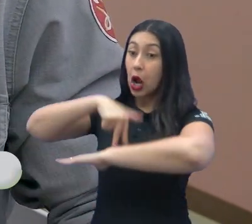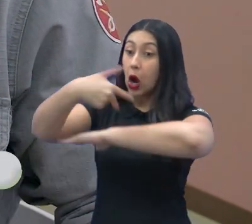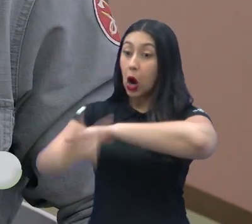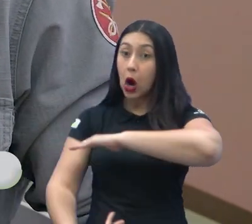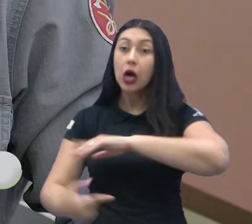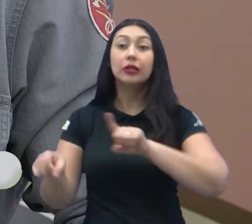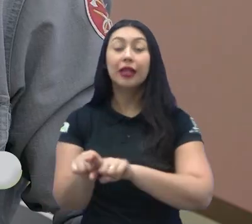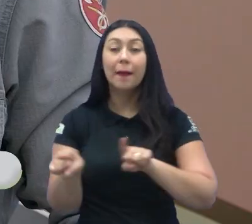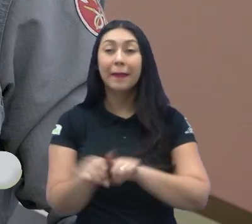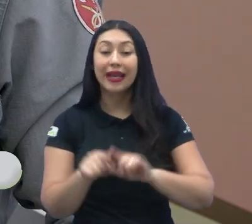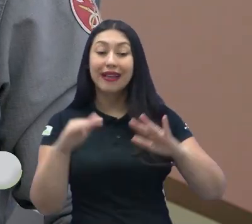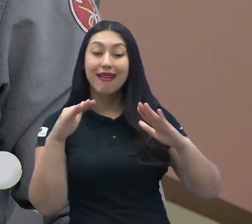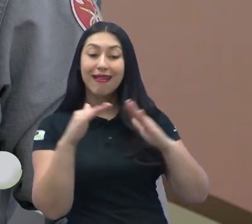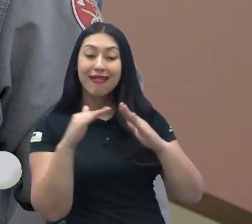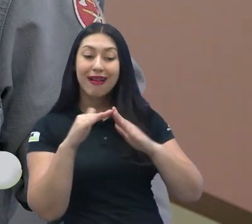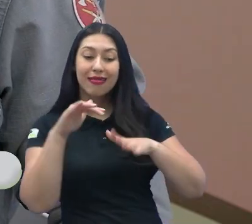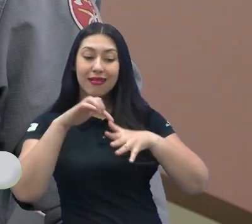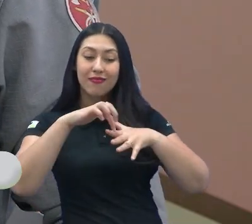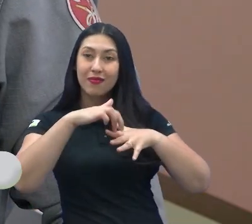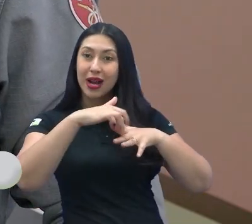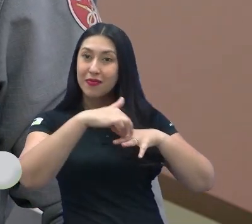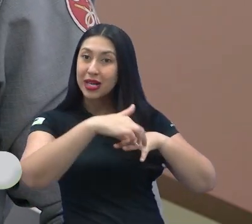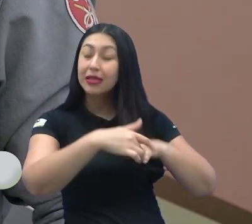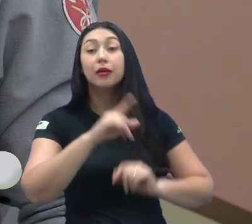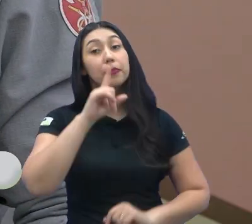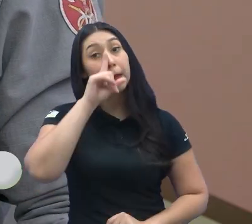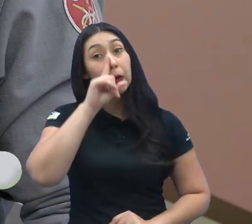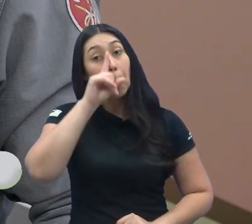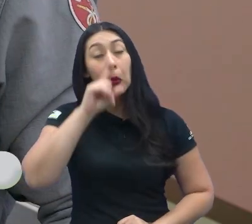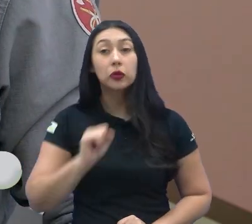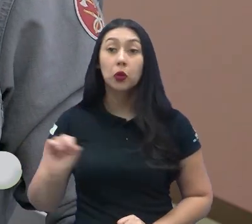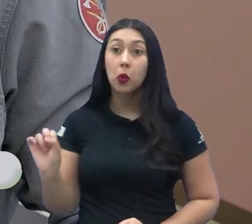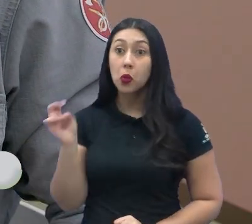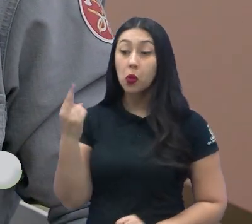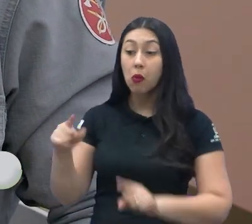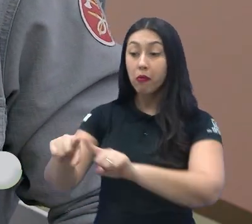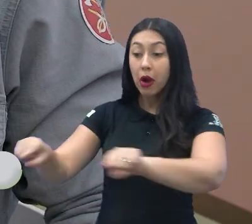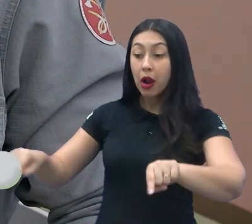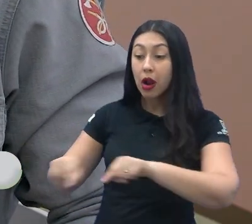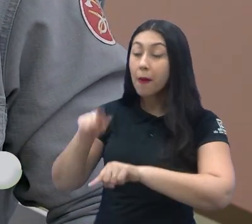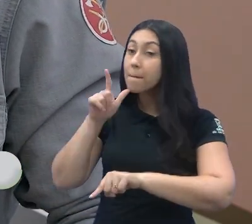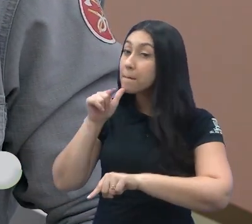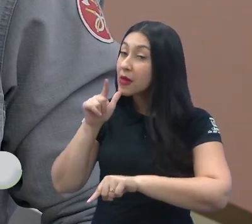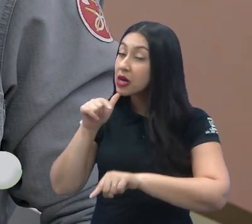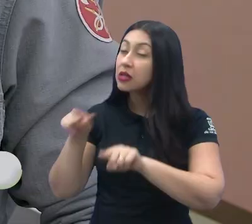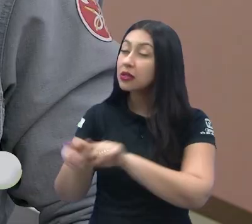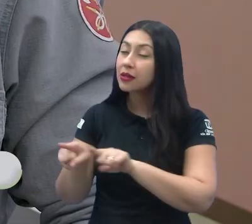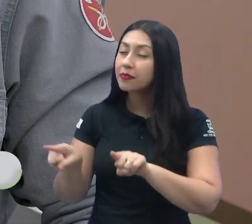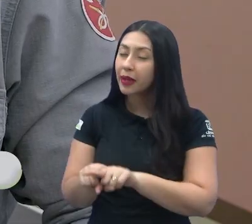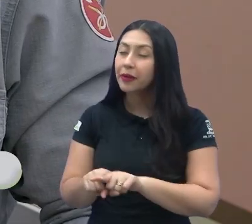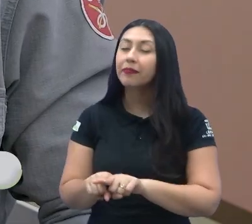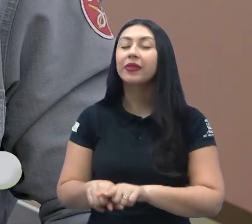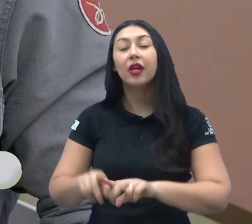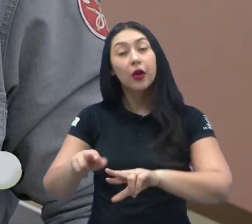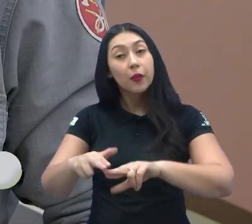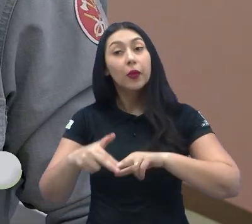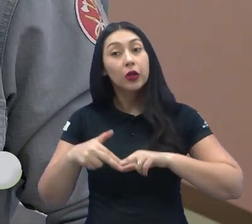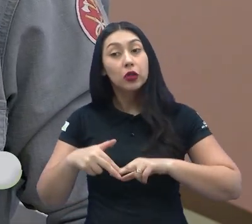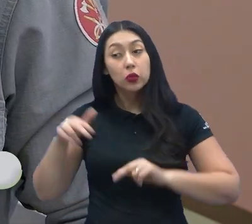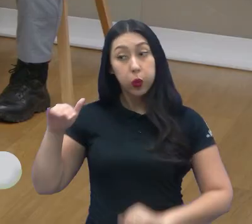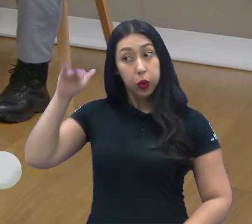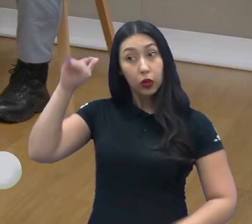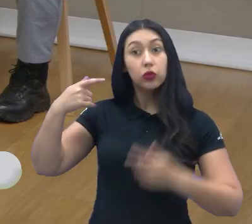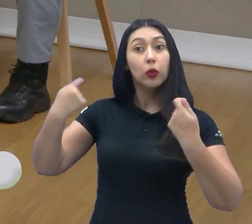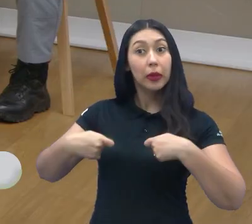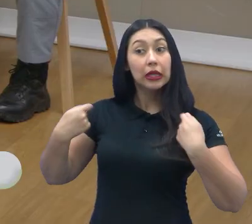esse risco, ou casa que tem piscina também, é bom ter essa atenção. O importante é o adulto sempre estar atento à criança. O